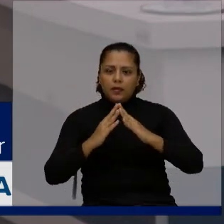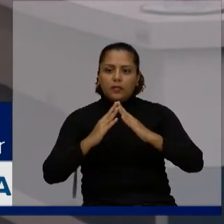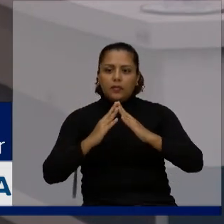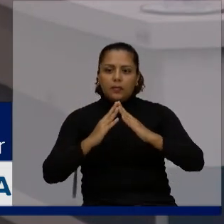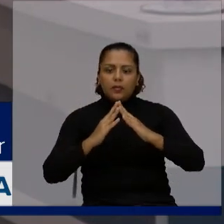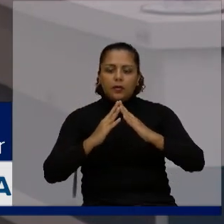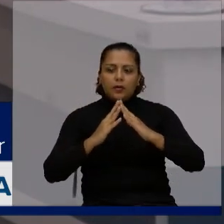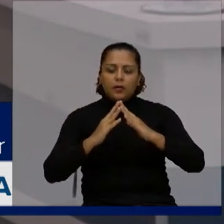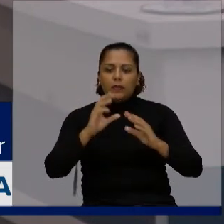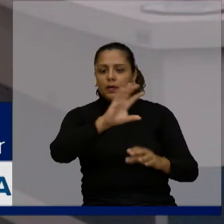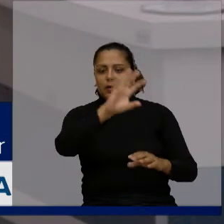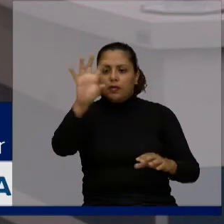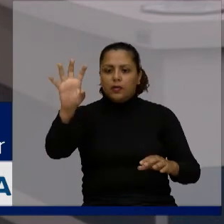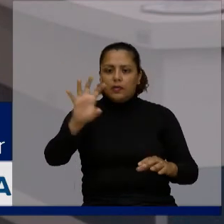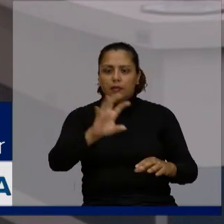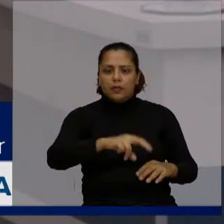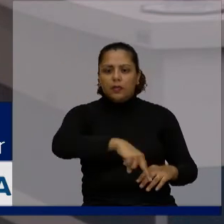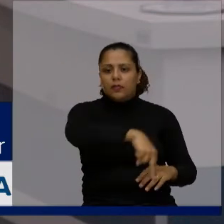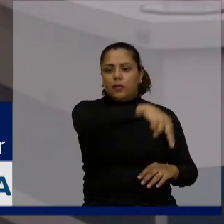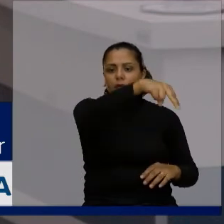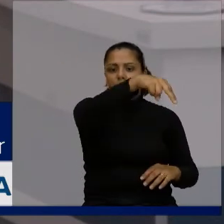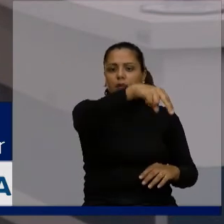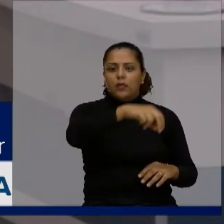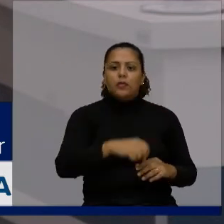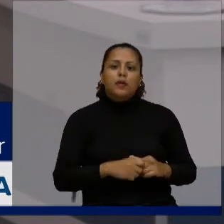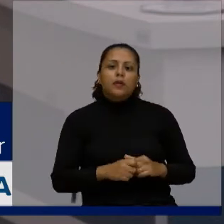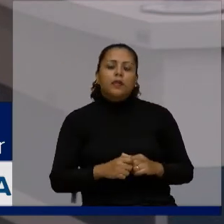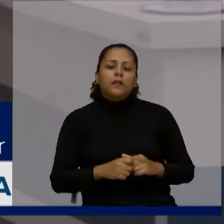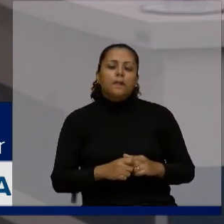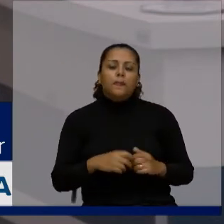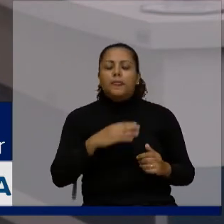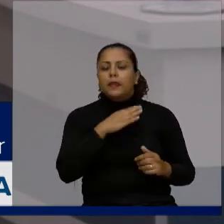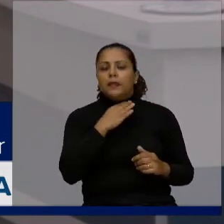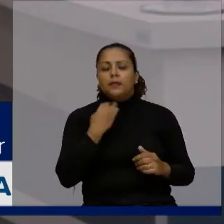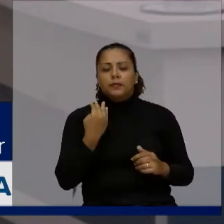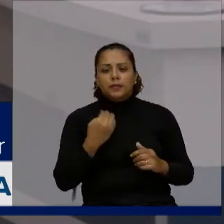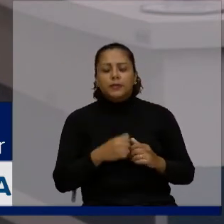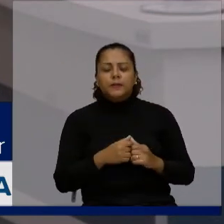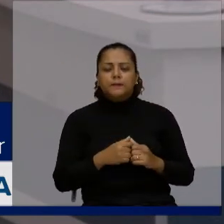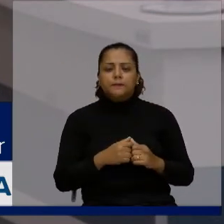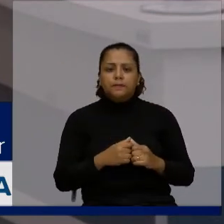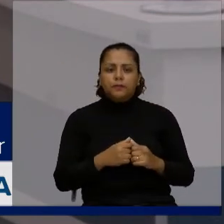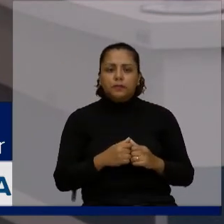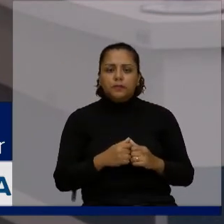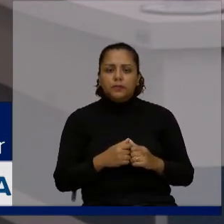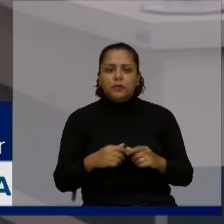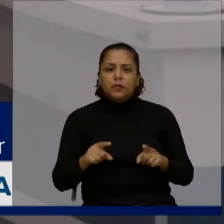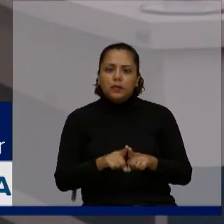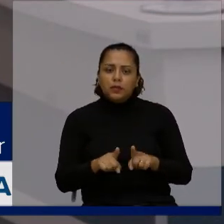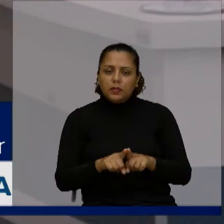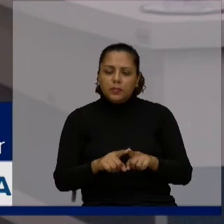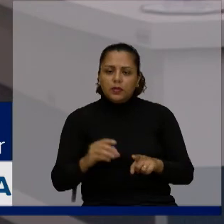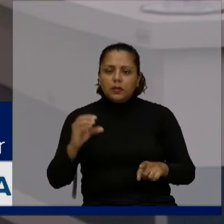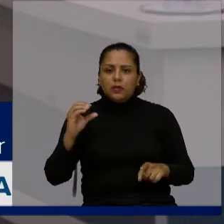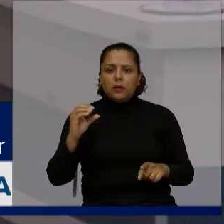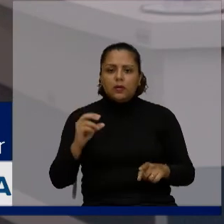Covid, infelizmente. Também, para pedir 1 minuto de silêncio, para Romar